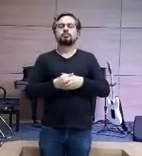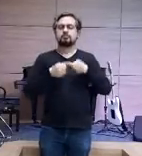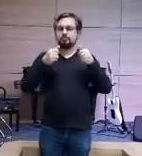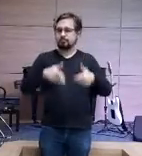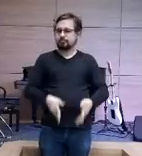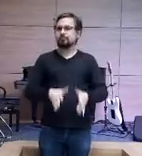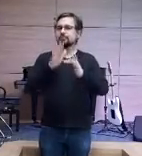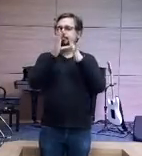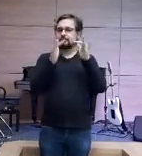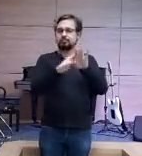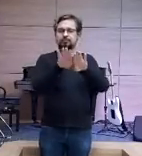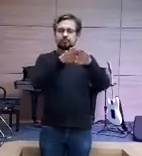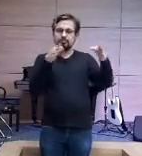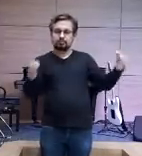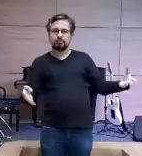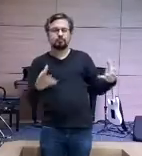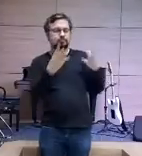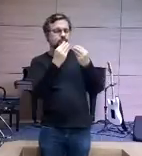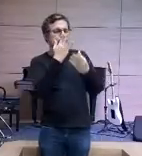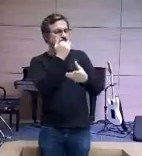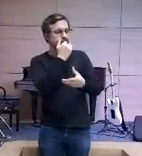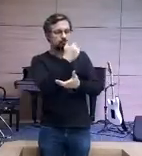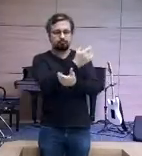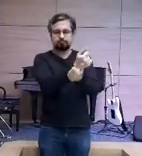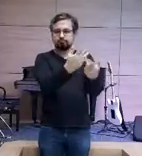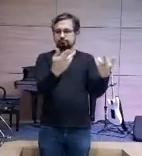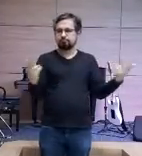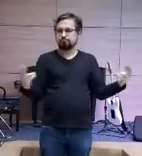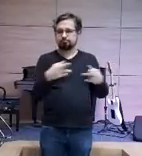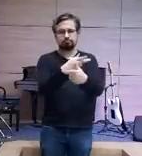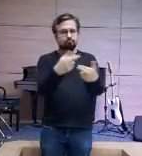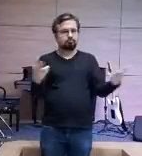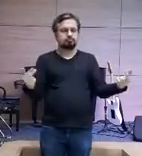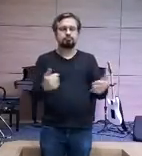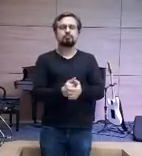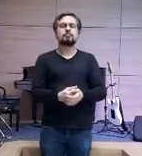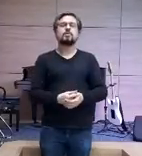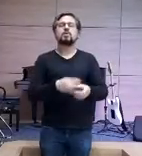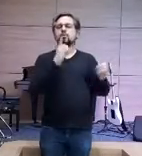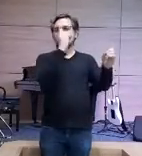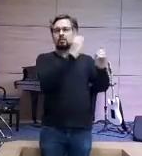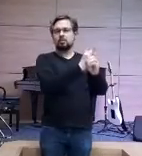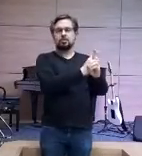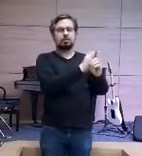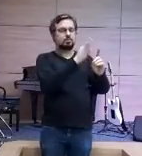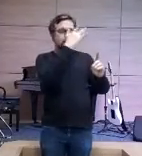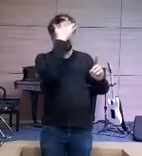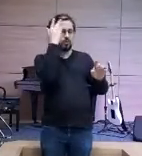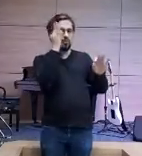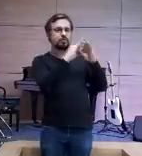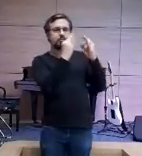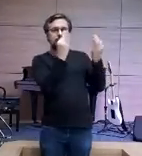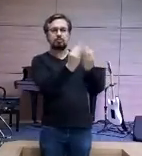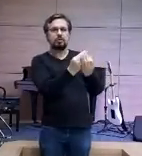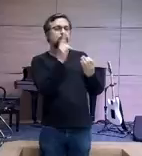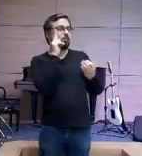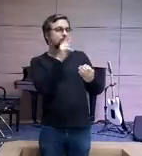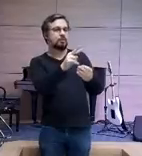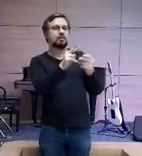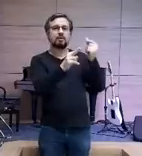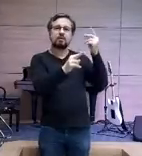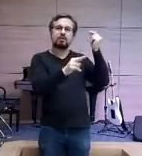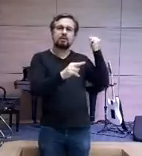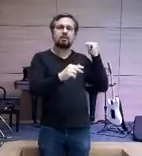onde as mesas estão fartas e onde você encontra um parente talvez que já não vou ver a tanto tempo